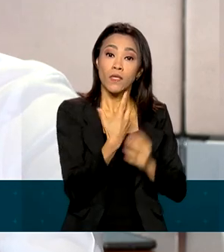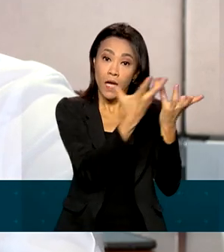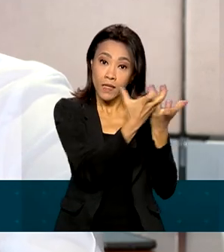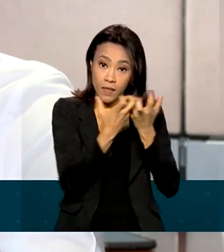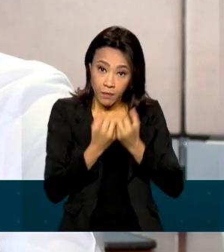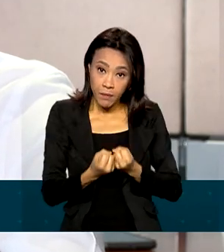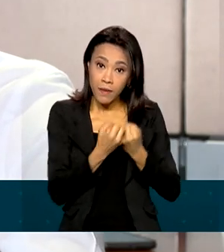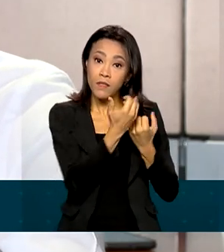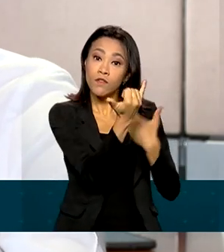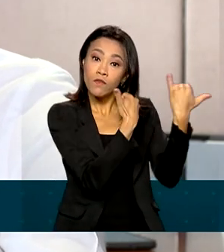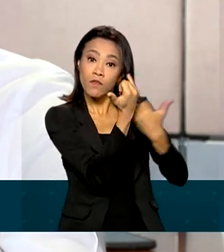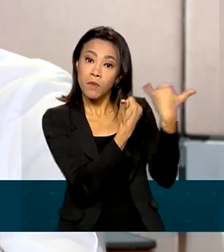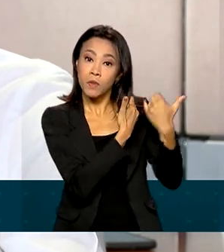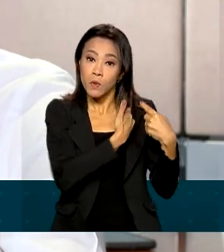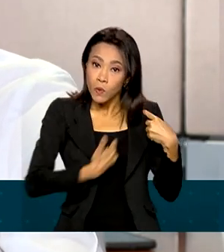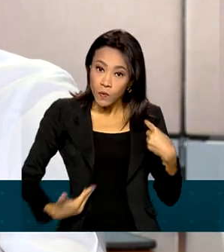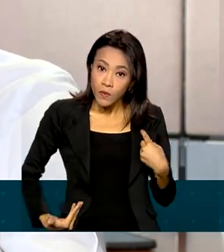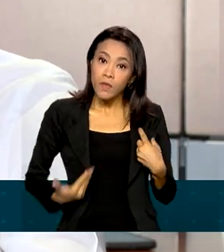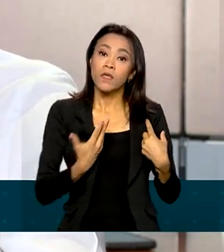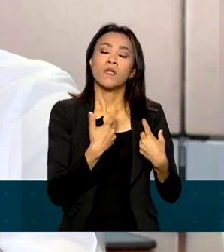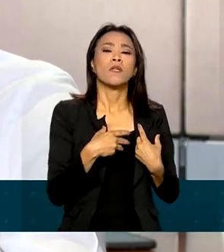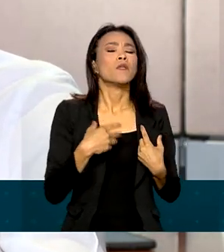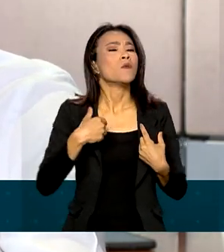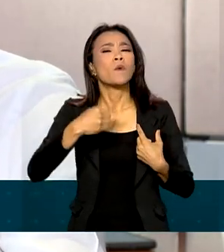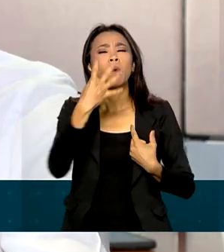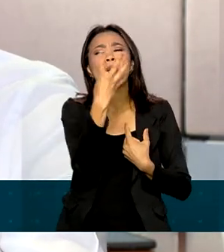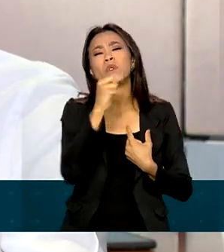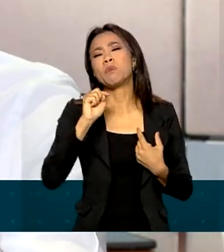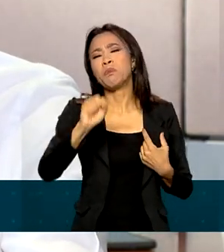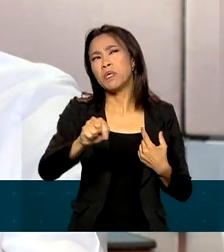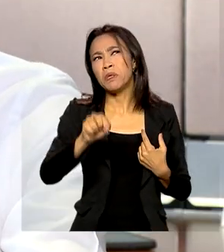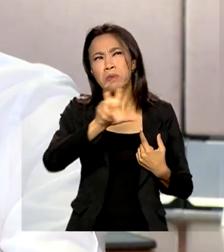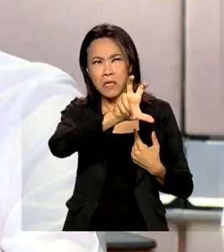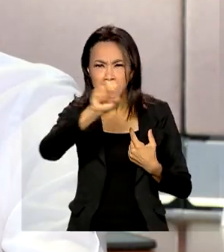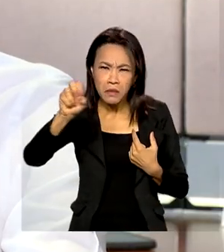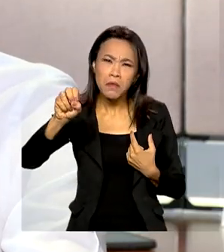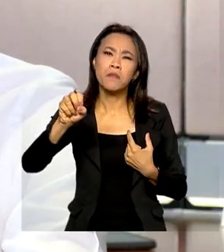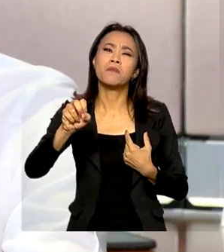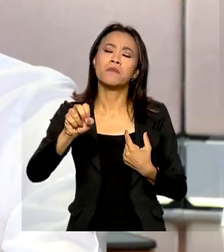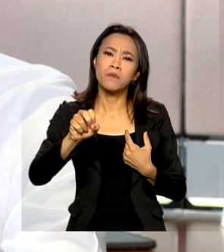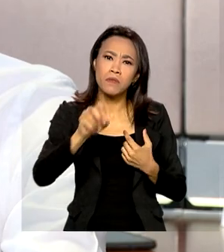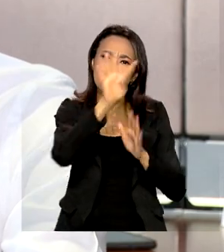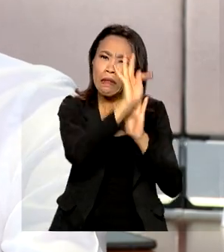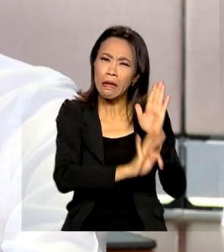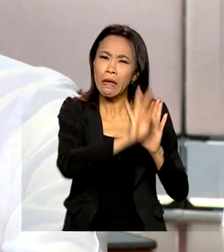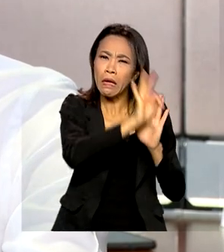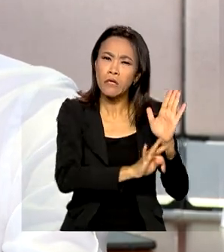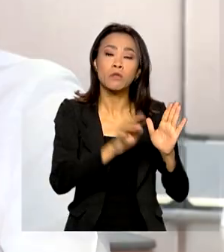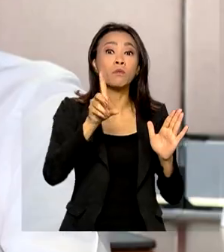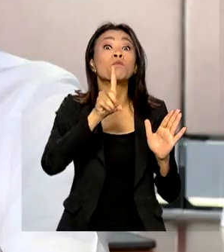atos oficiais, né, diariamente em torno de 4.000, 4.500 textos, né,